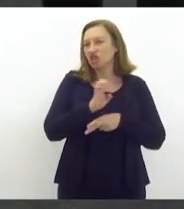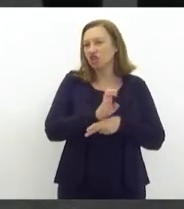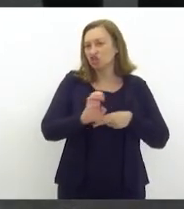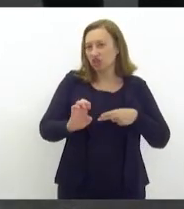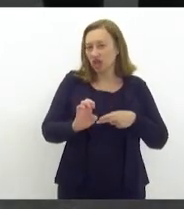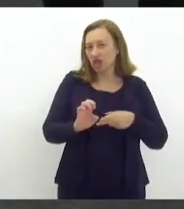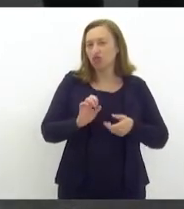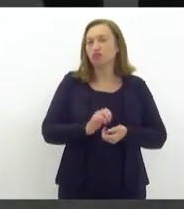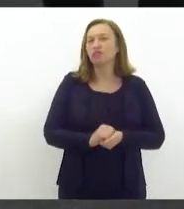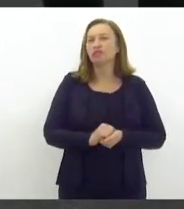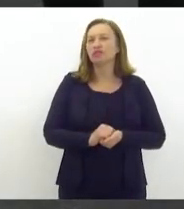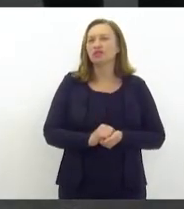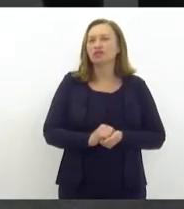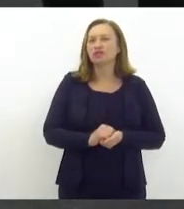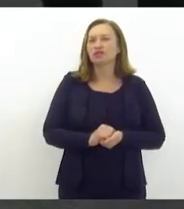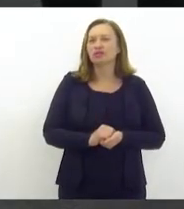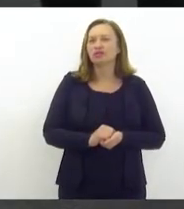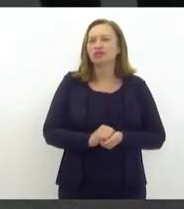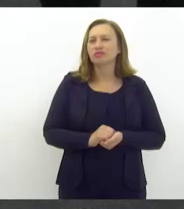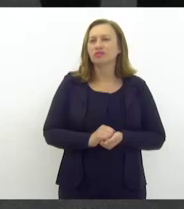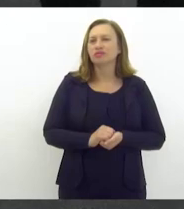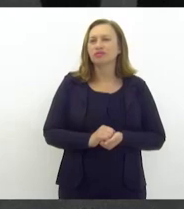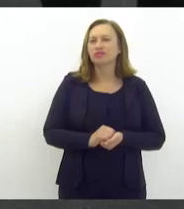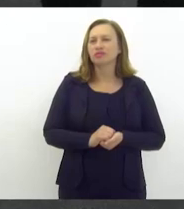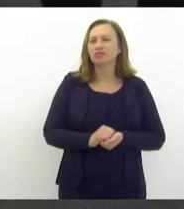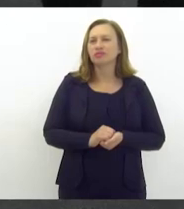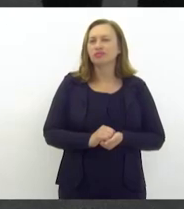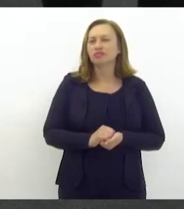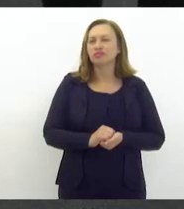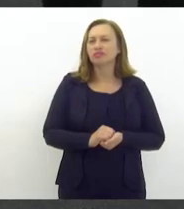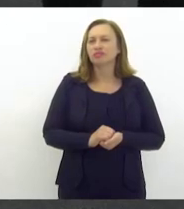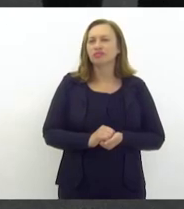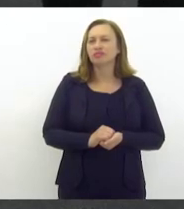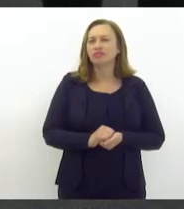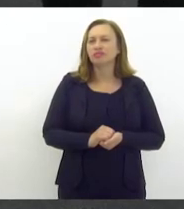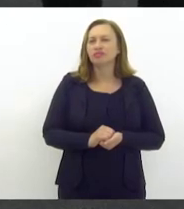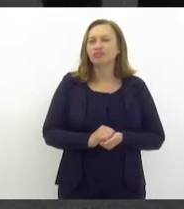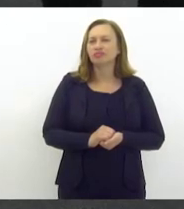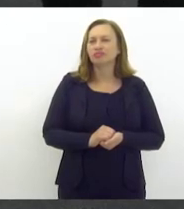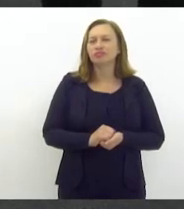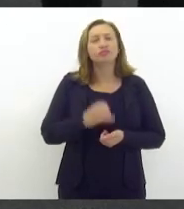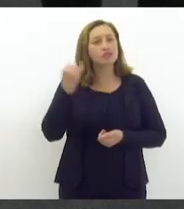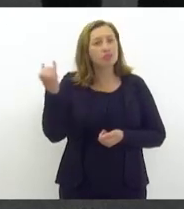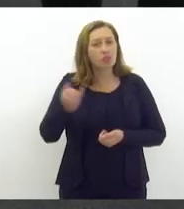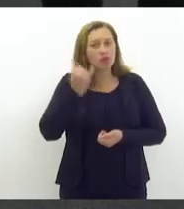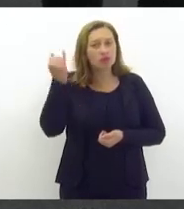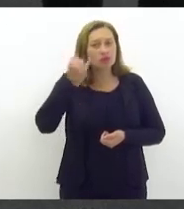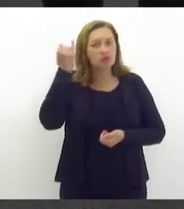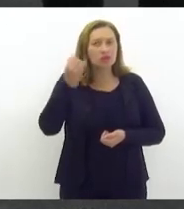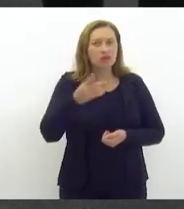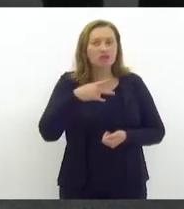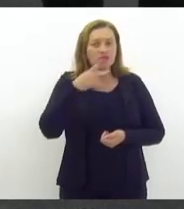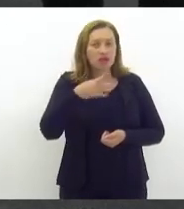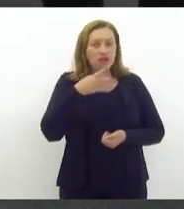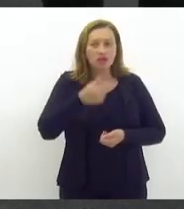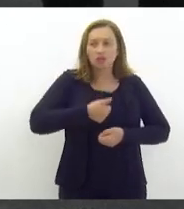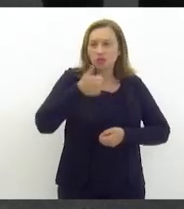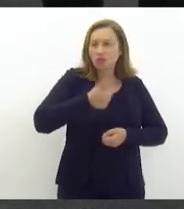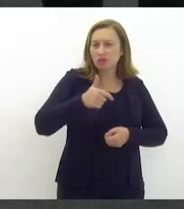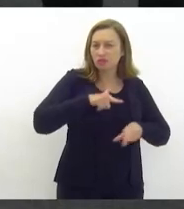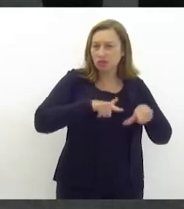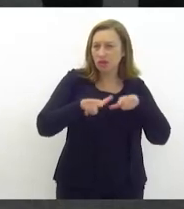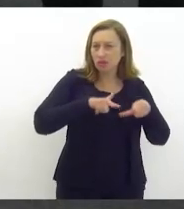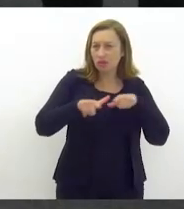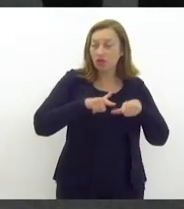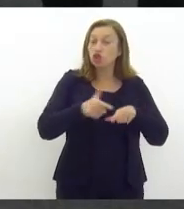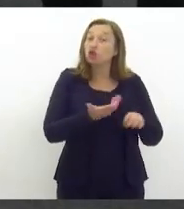curricular, ele seja fator preponderante para dizer, naquele primeiro emprego,